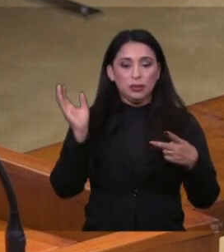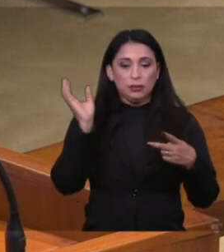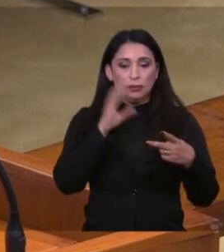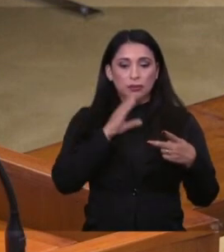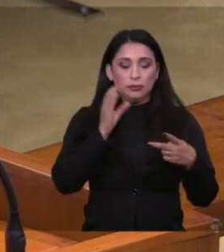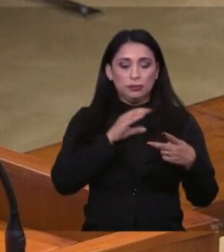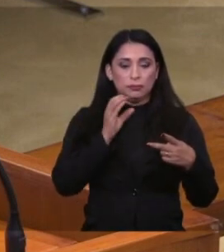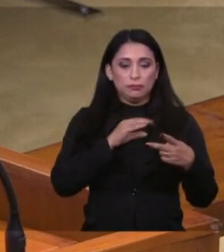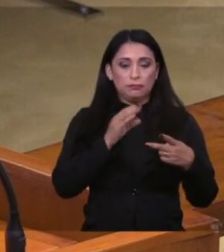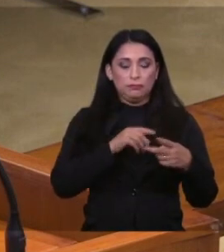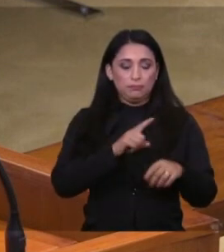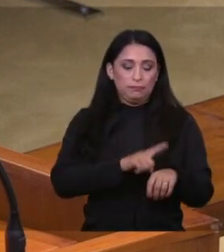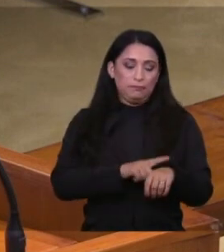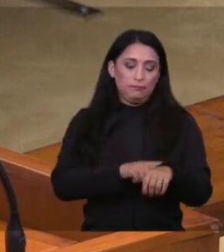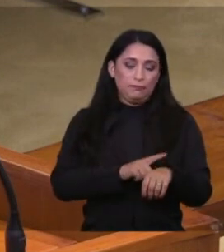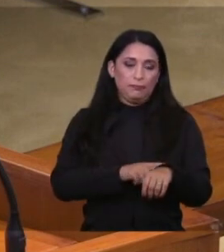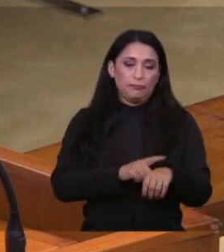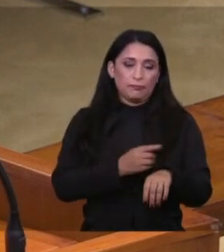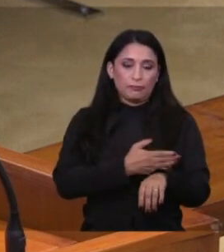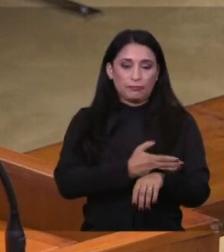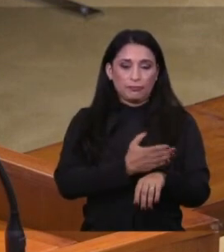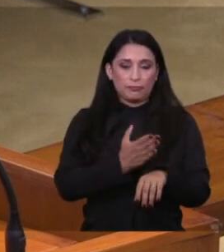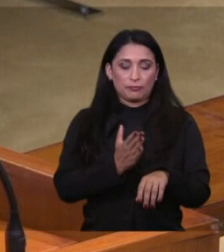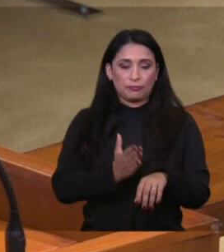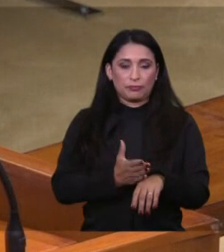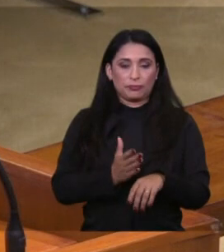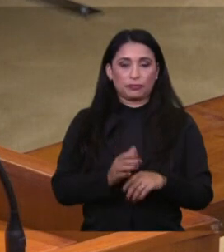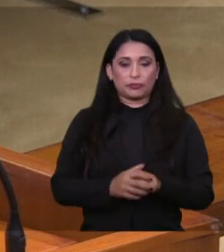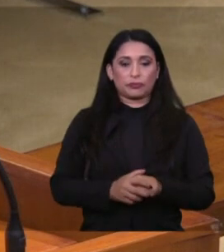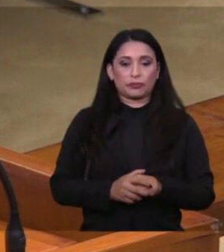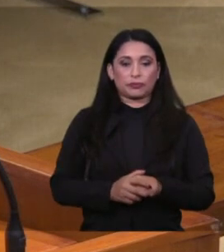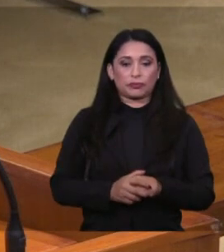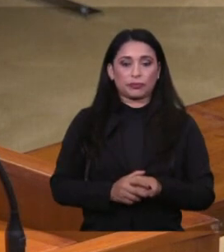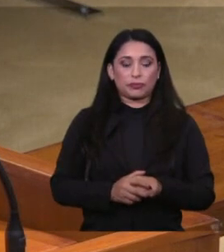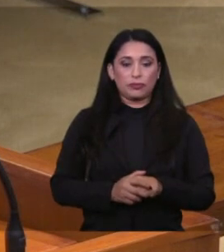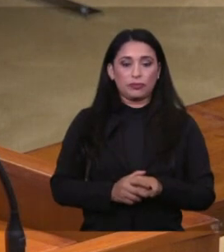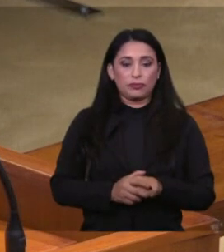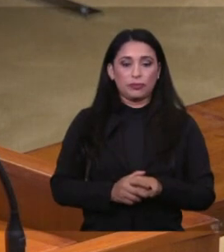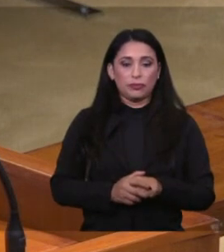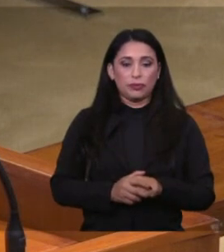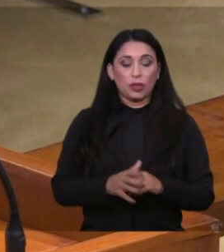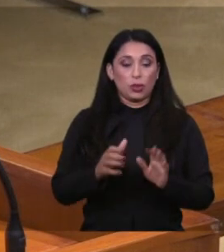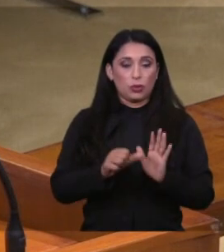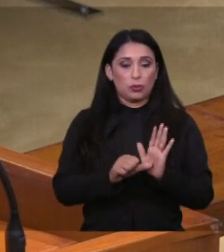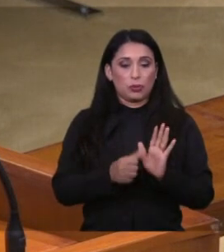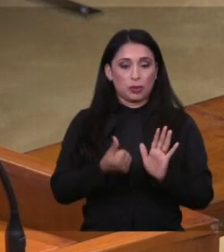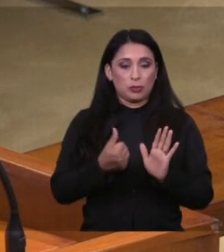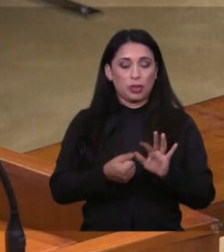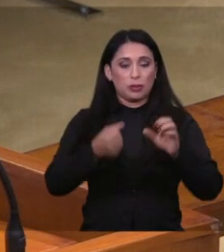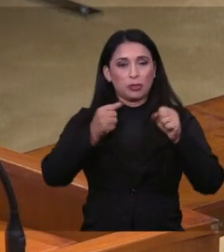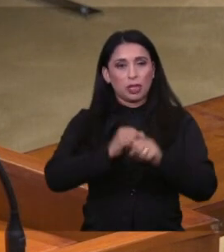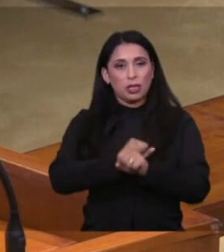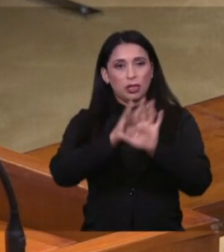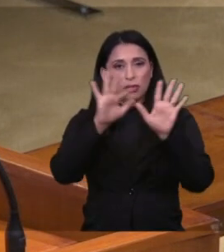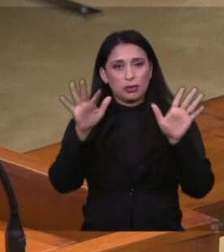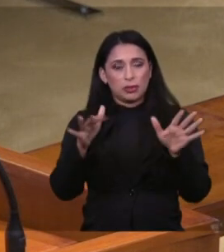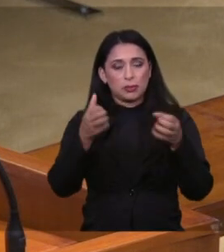rapidamente, dado o abreviar do tempo e o adiantar da hora. O primeiro deles, excelência, até para deixar um panorama um pouco mais